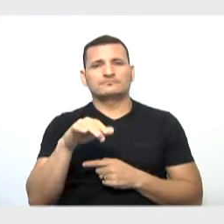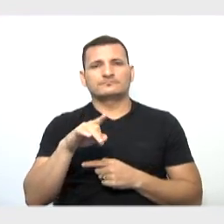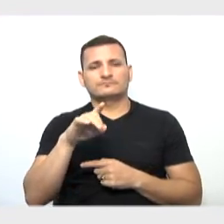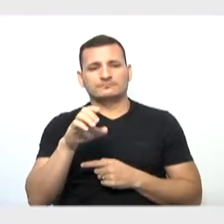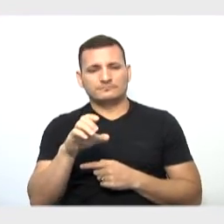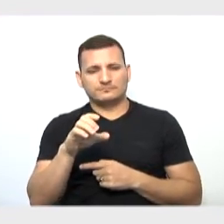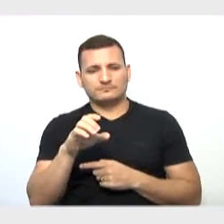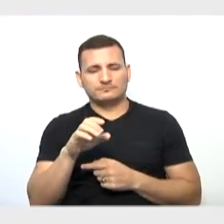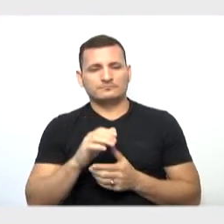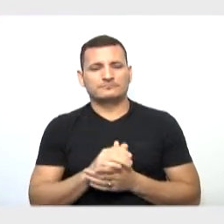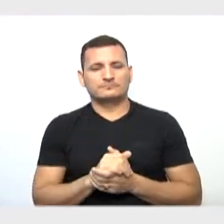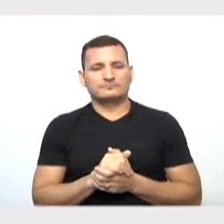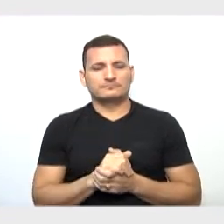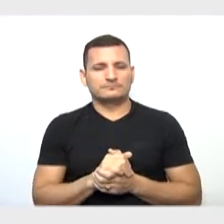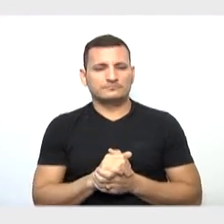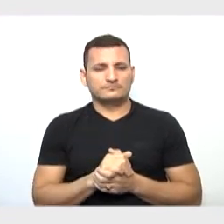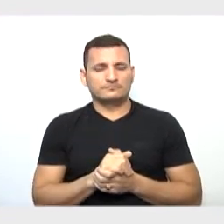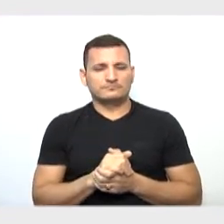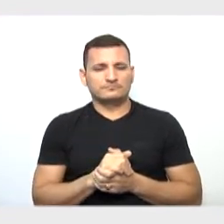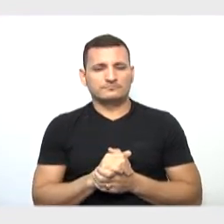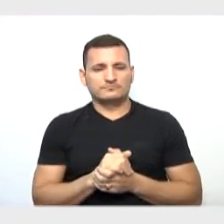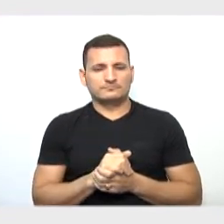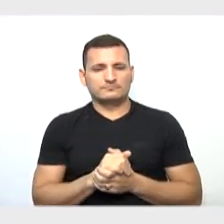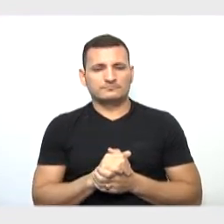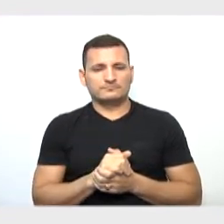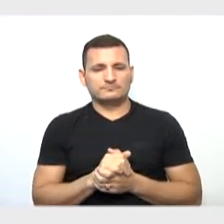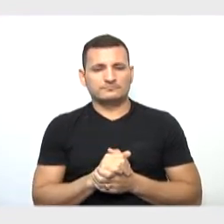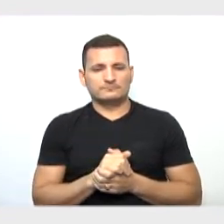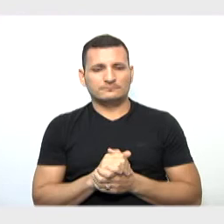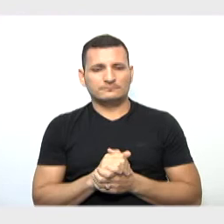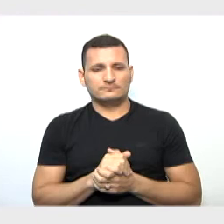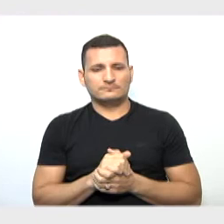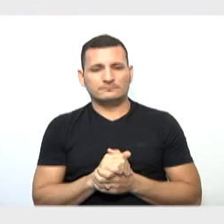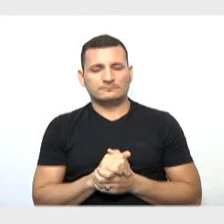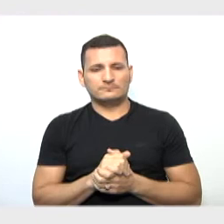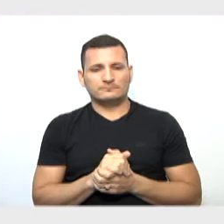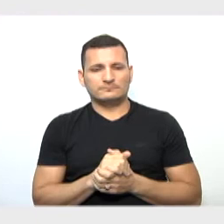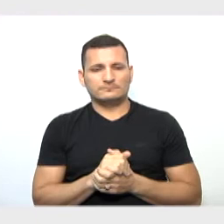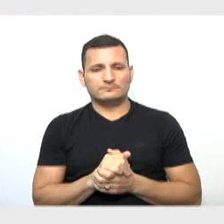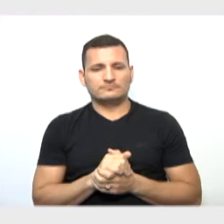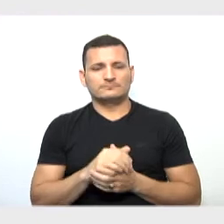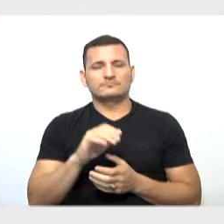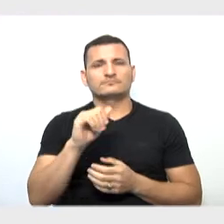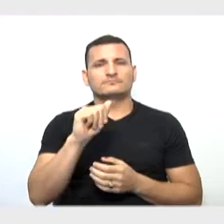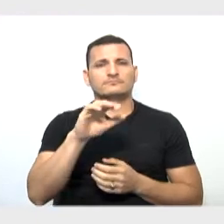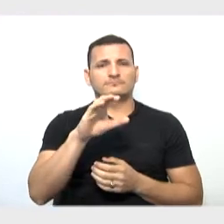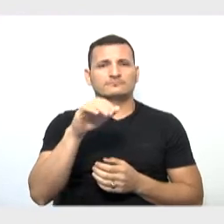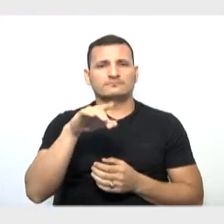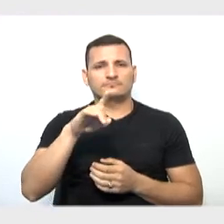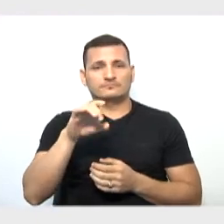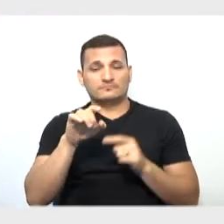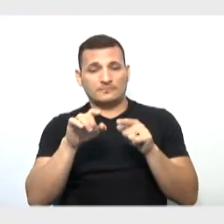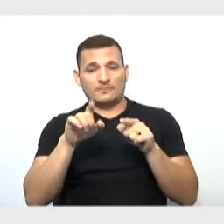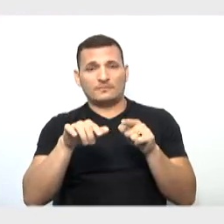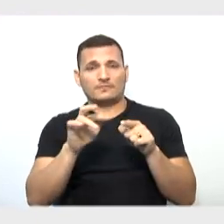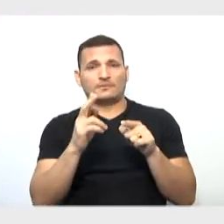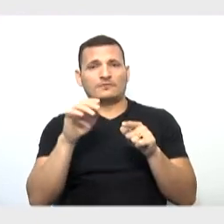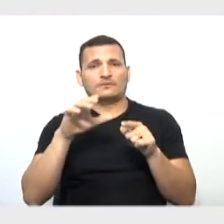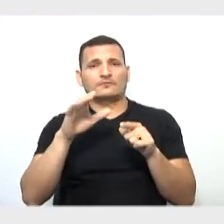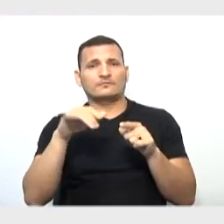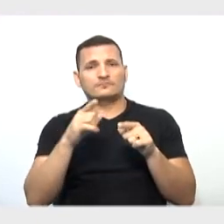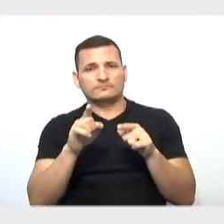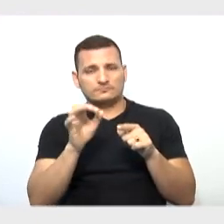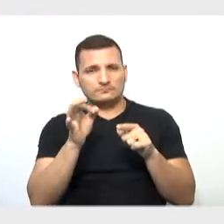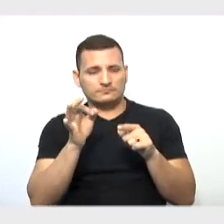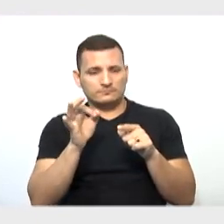ascend. Ascend, certo? O ascend é uma função e esse ascend é a variável da